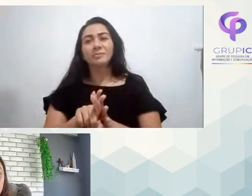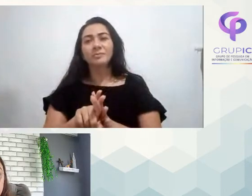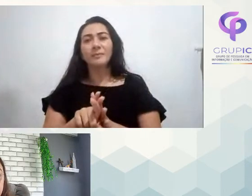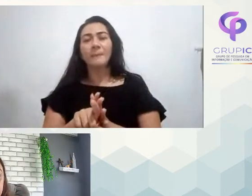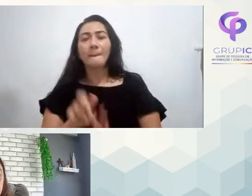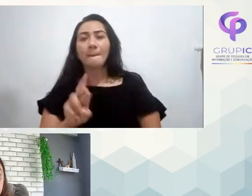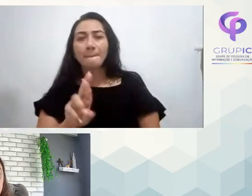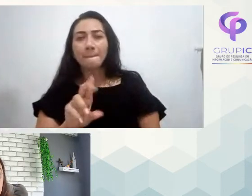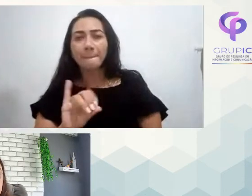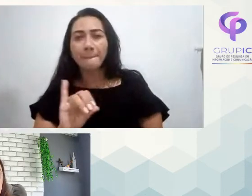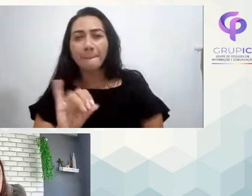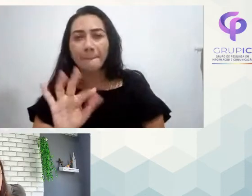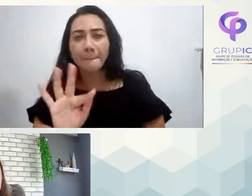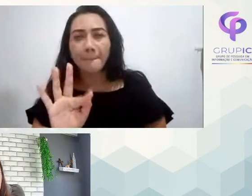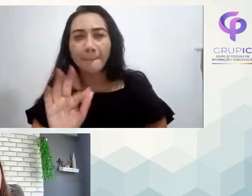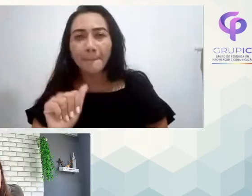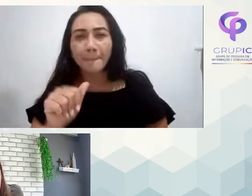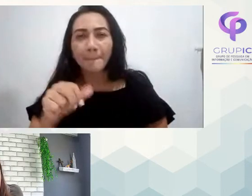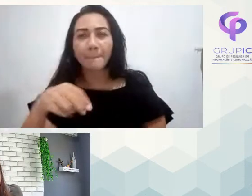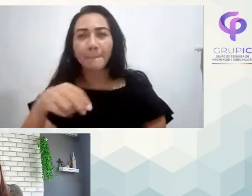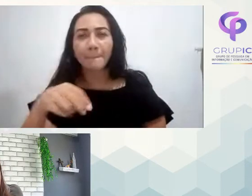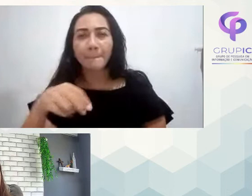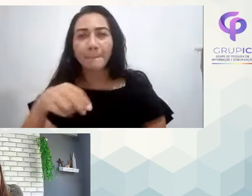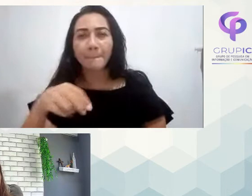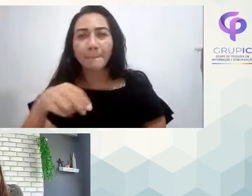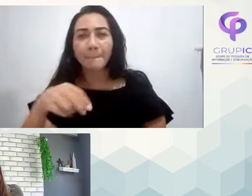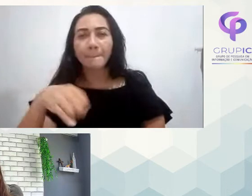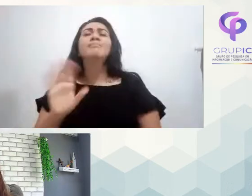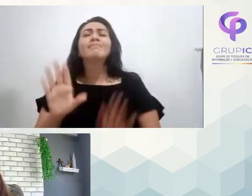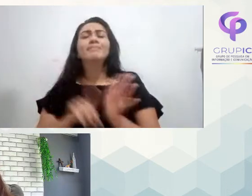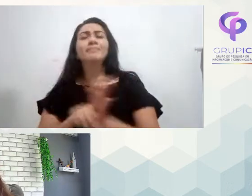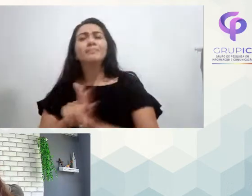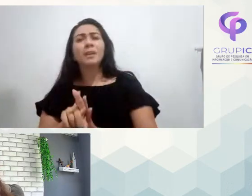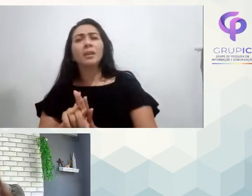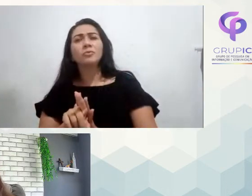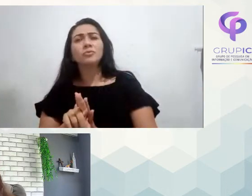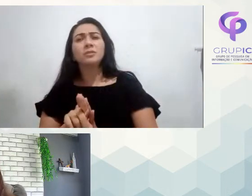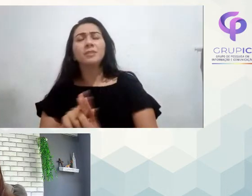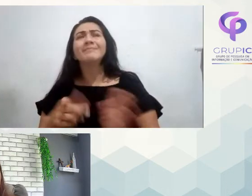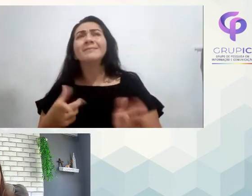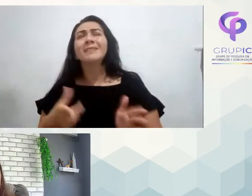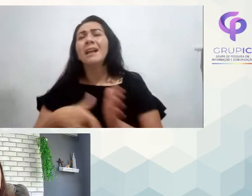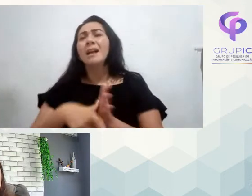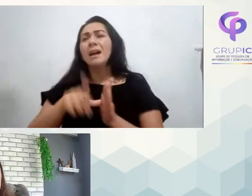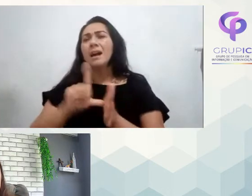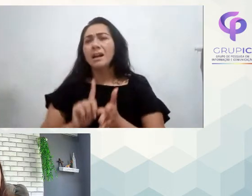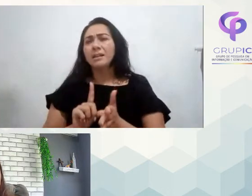como buscar fazer um orçamento do projeto que seja viável?